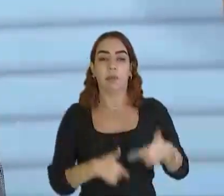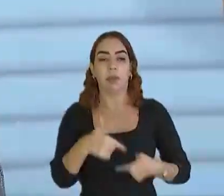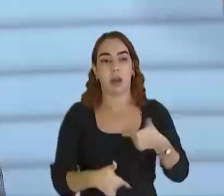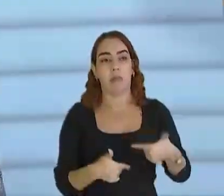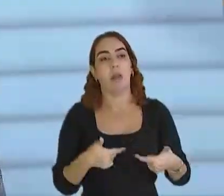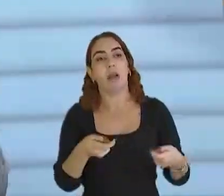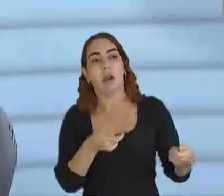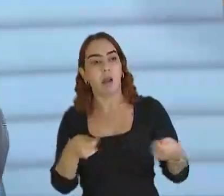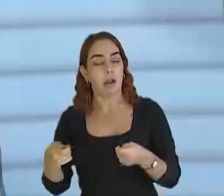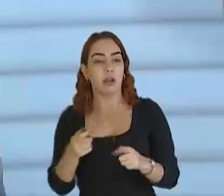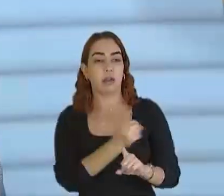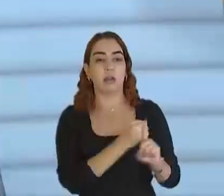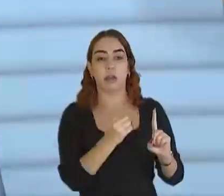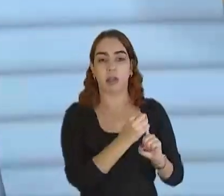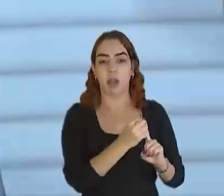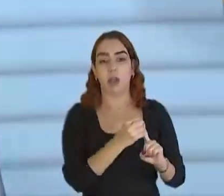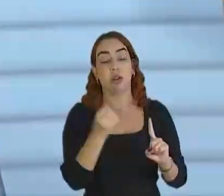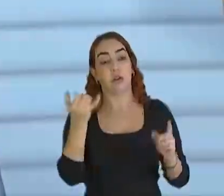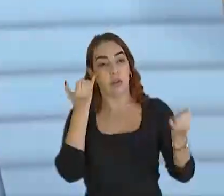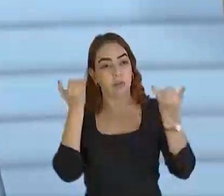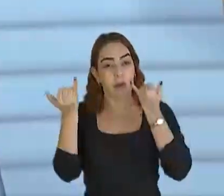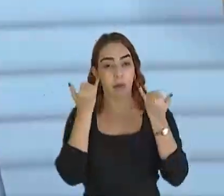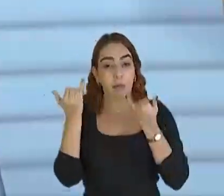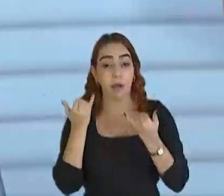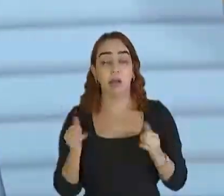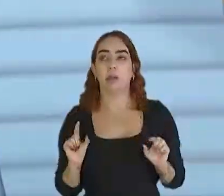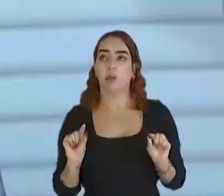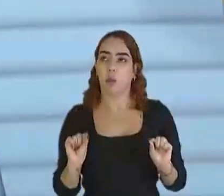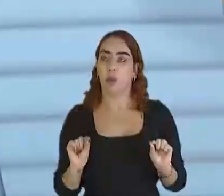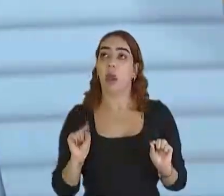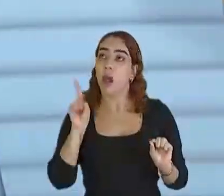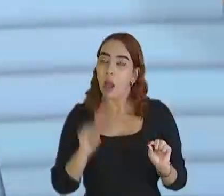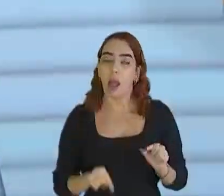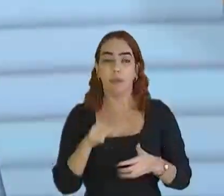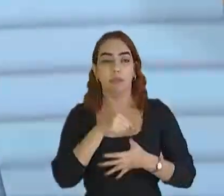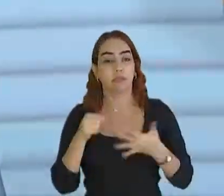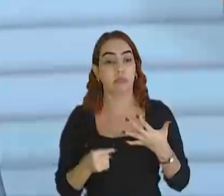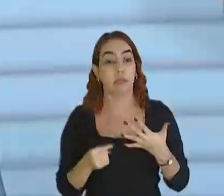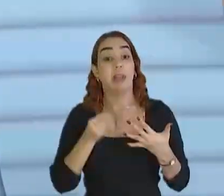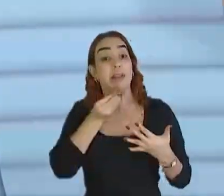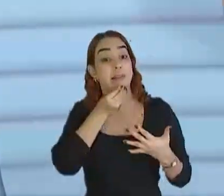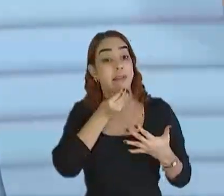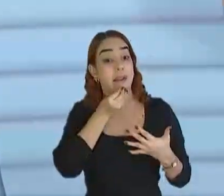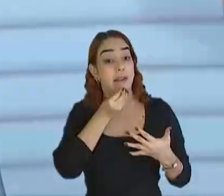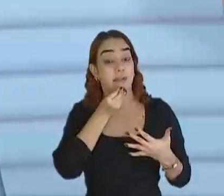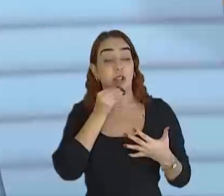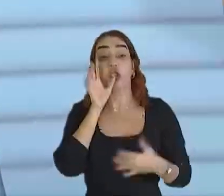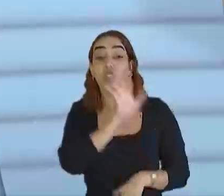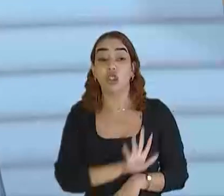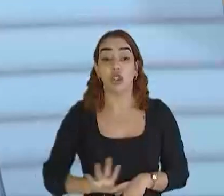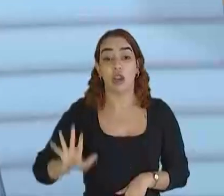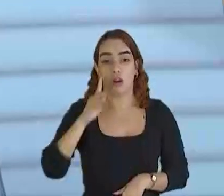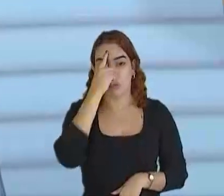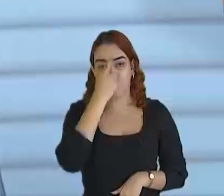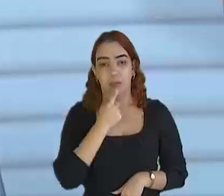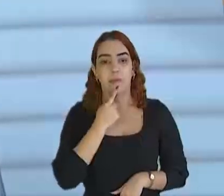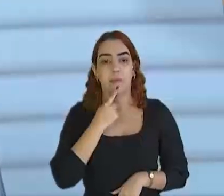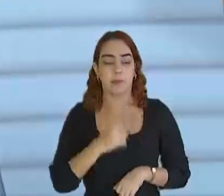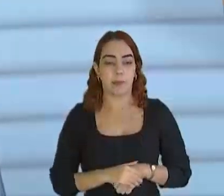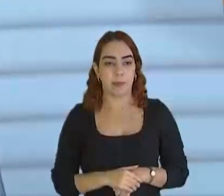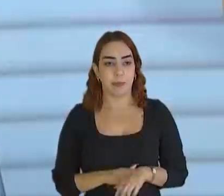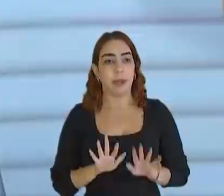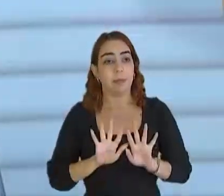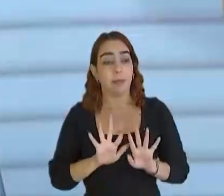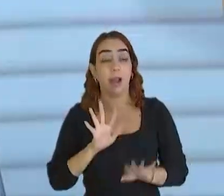controle da sociedade sobre a coisa pública. É isso que, né, é isso que tem que ser feito. Agora, é muito evidente, né, que